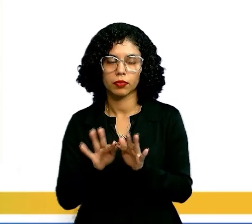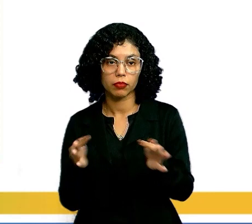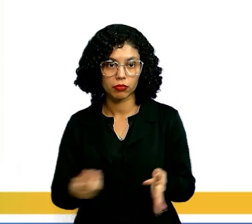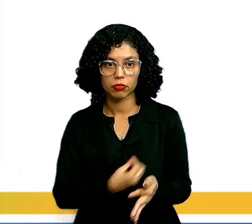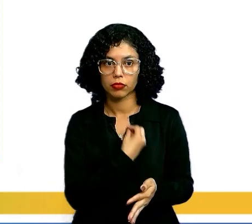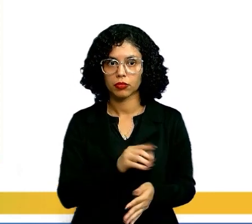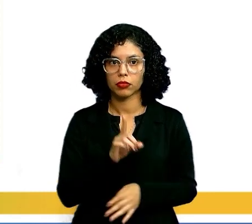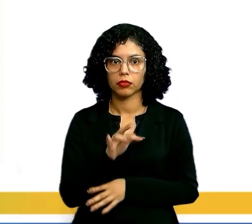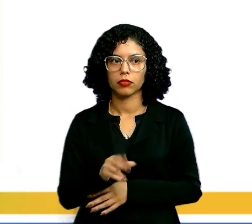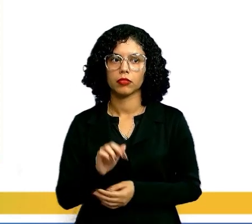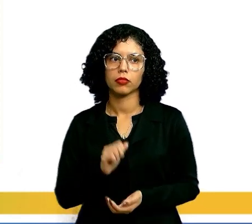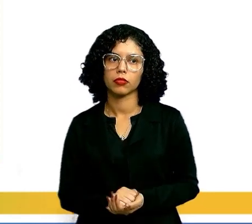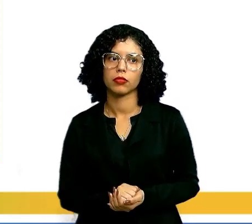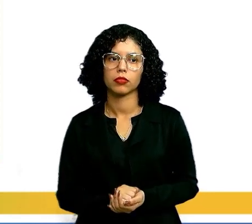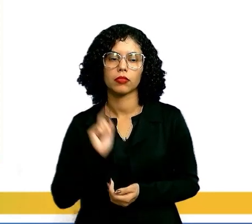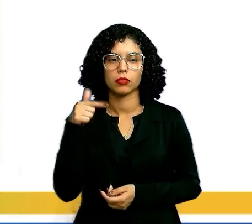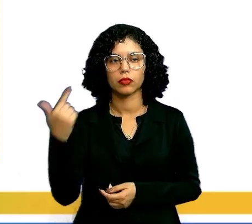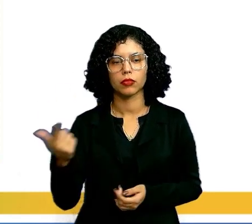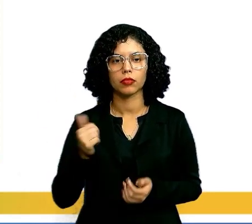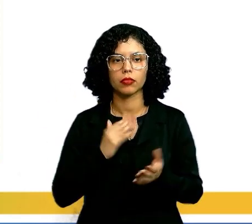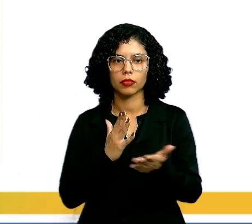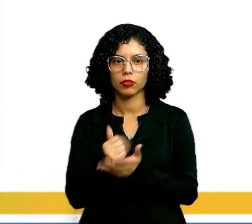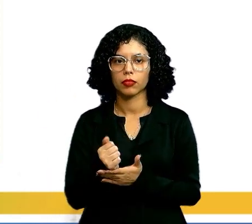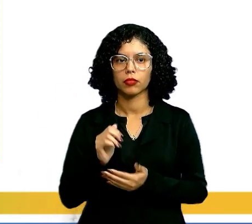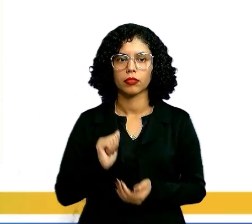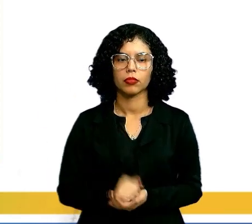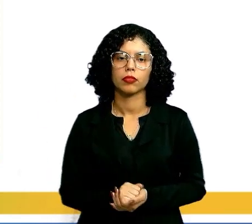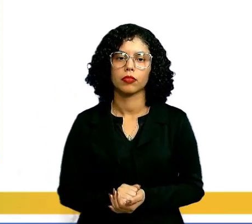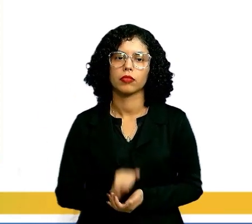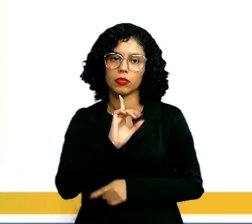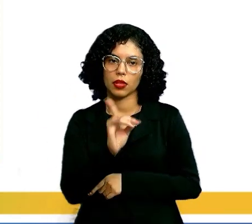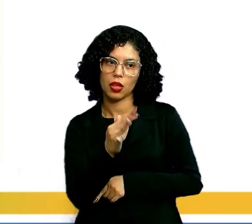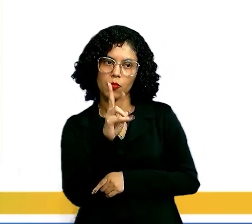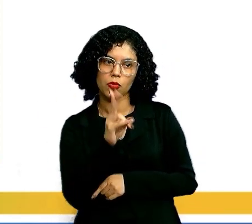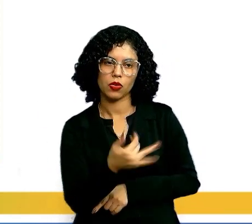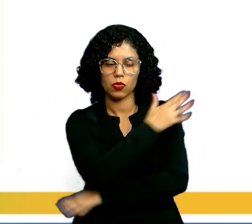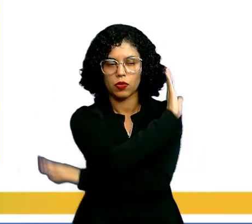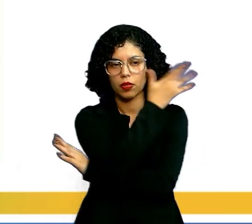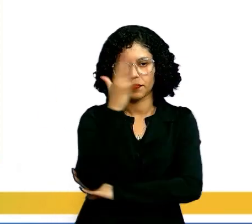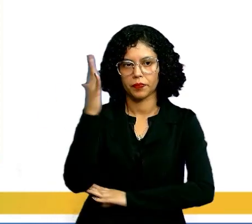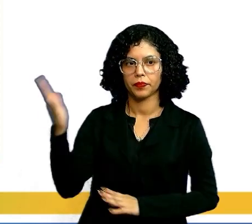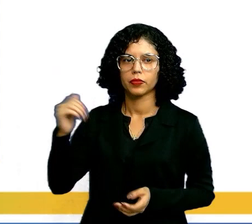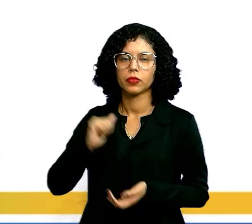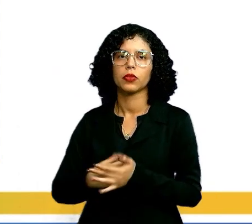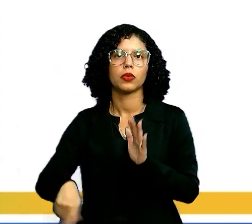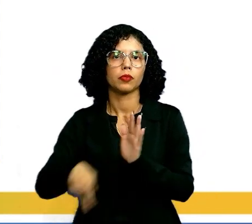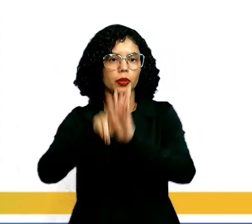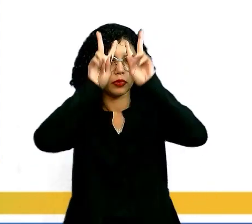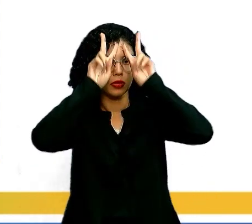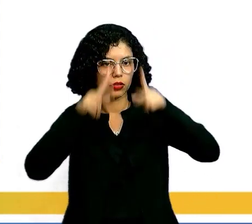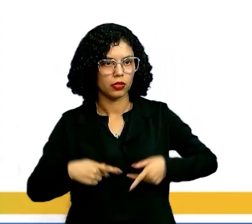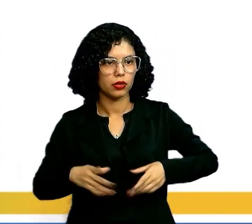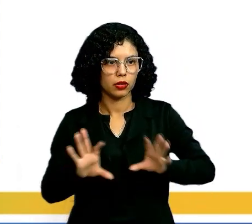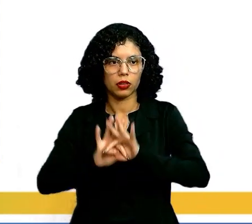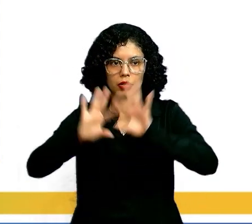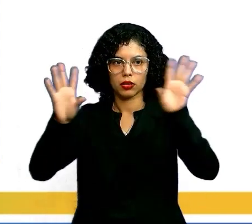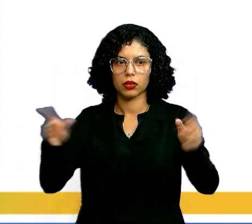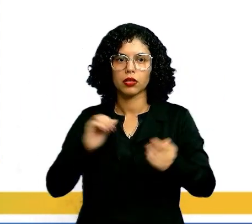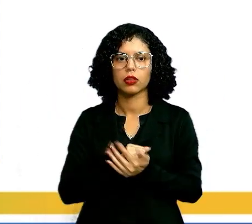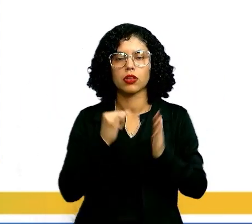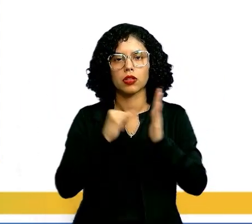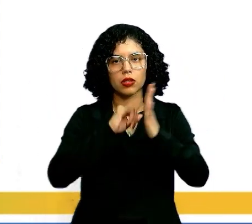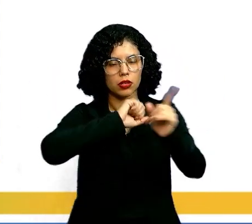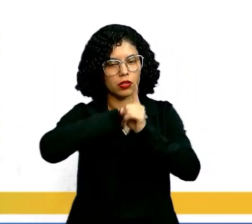vida simples Diógenes e os demais cínicos buscavam estar em harmonia com a natureza e os instintos humanos Livres das